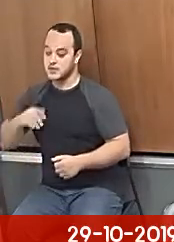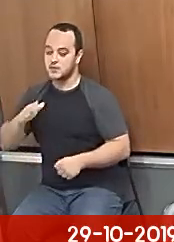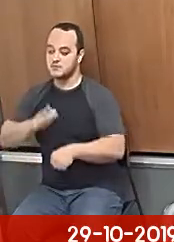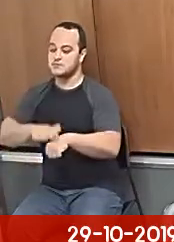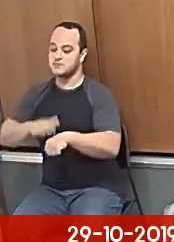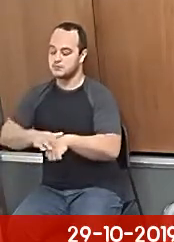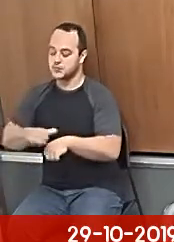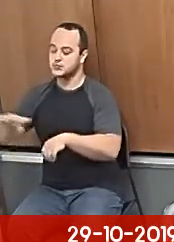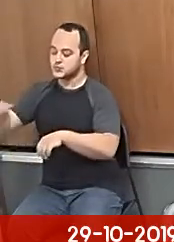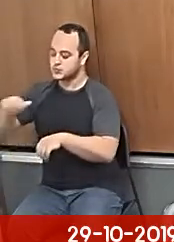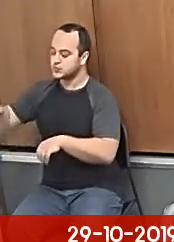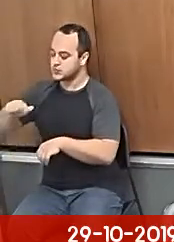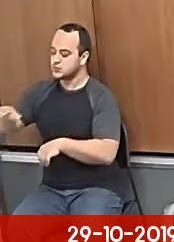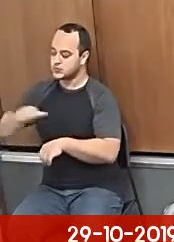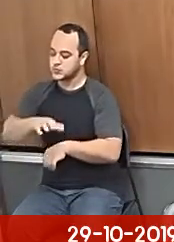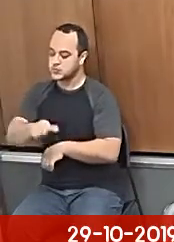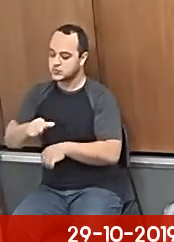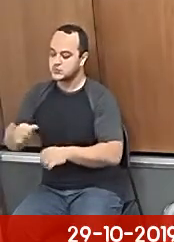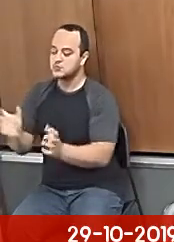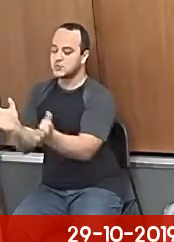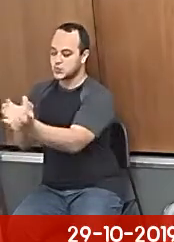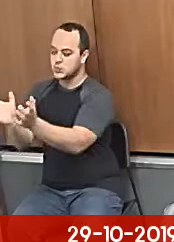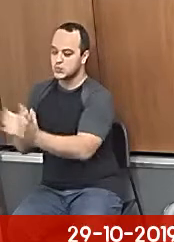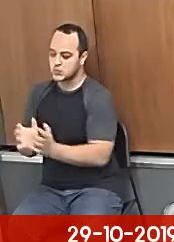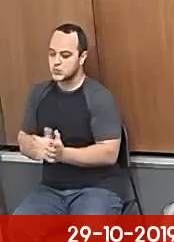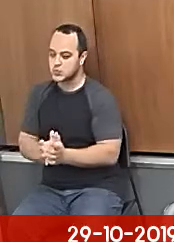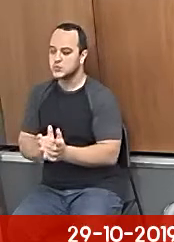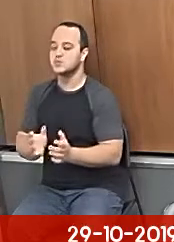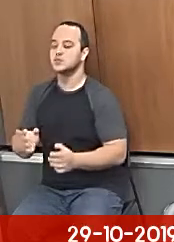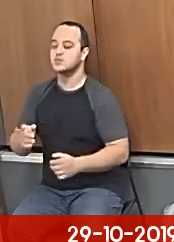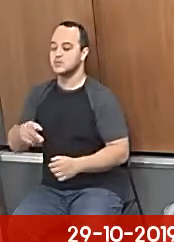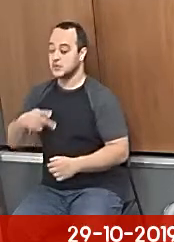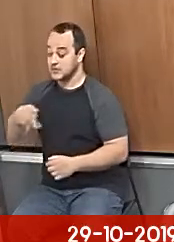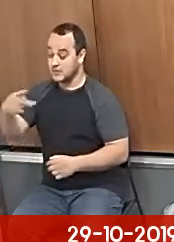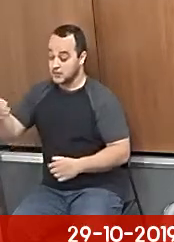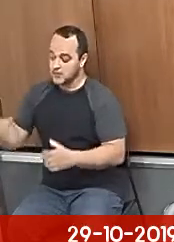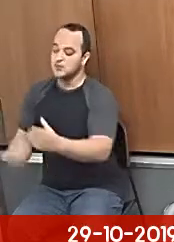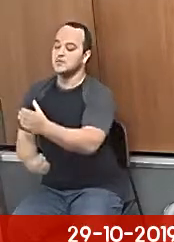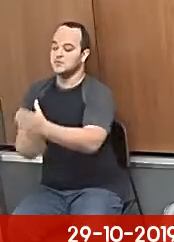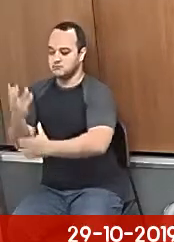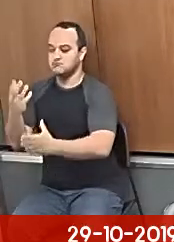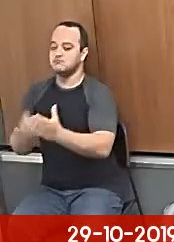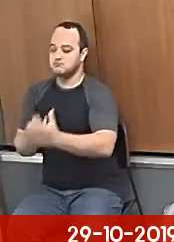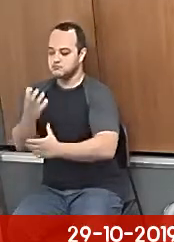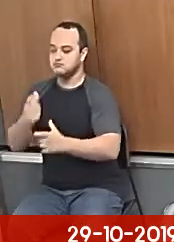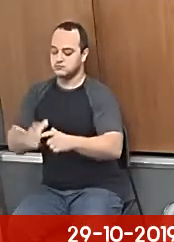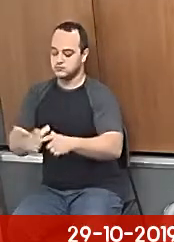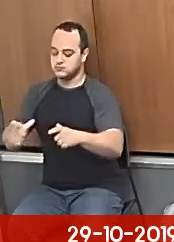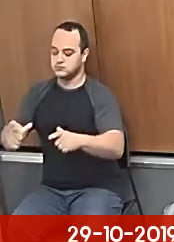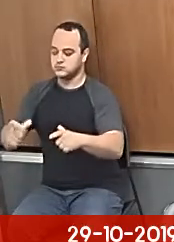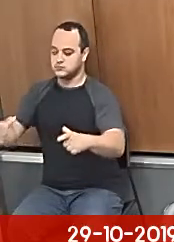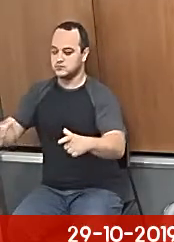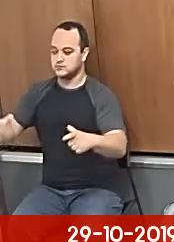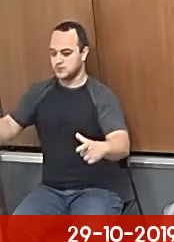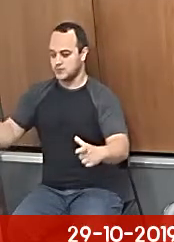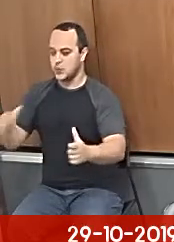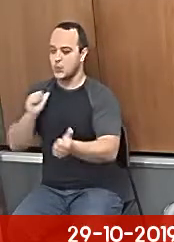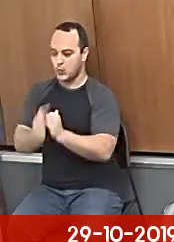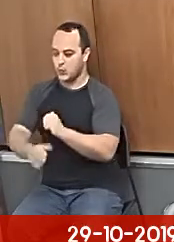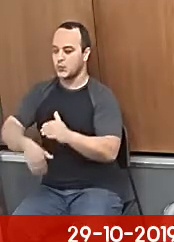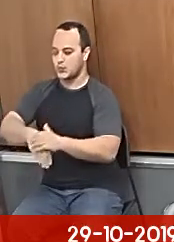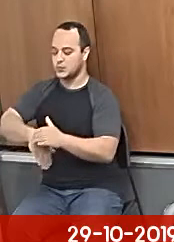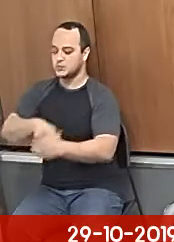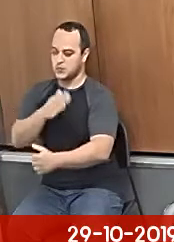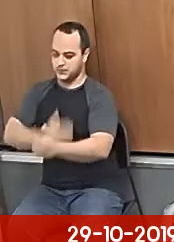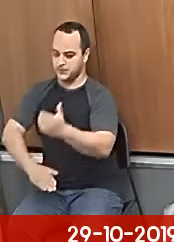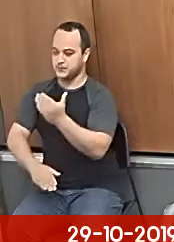mandou mensagem lá para os clubes. Os clubes começaram, e aí foram se tendo outros contatos.